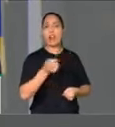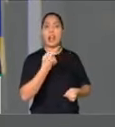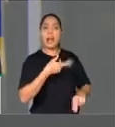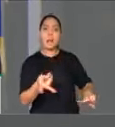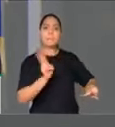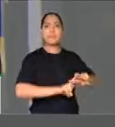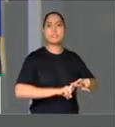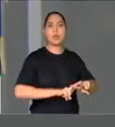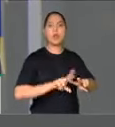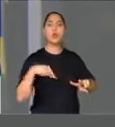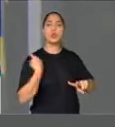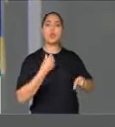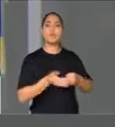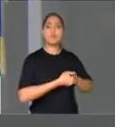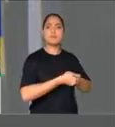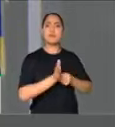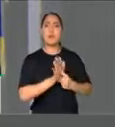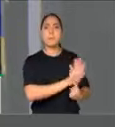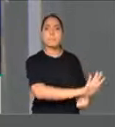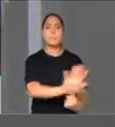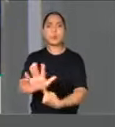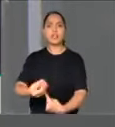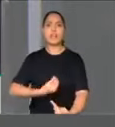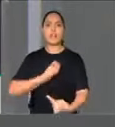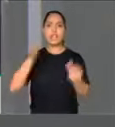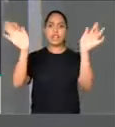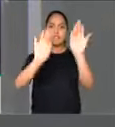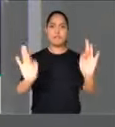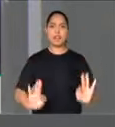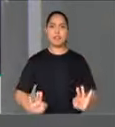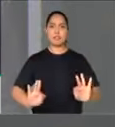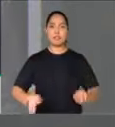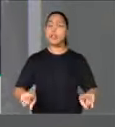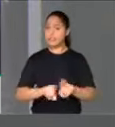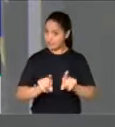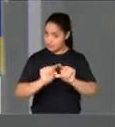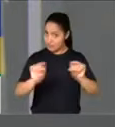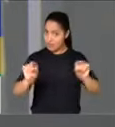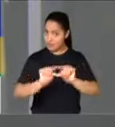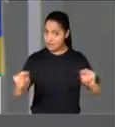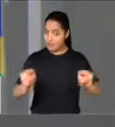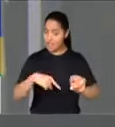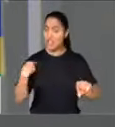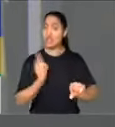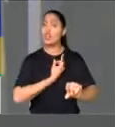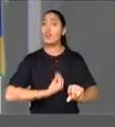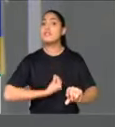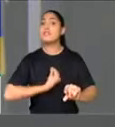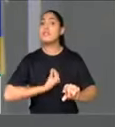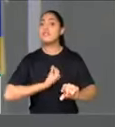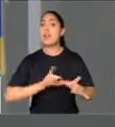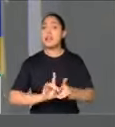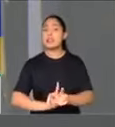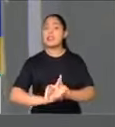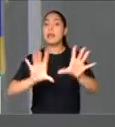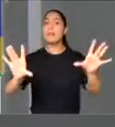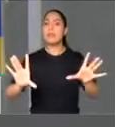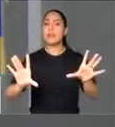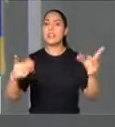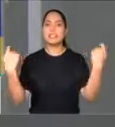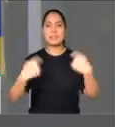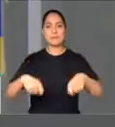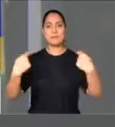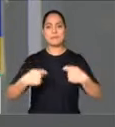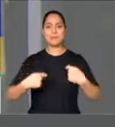prisão. Temos que assumir a vida e ser feliz. E a última frase. Precisamos viver numa democracia em que